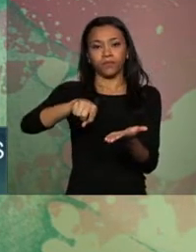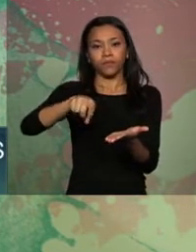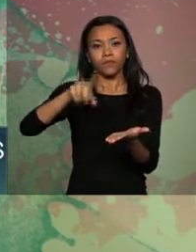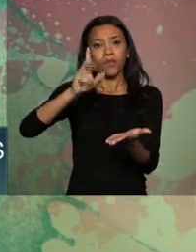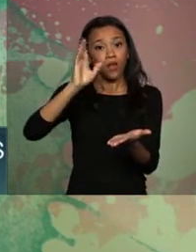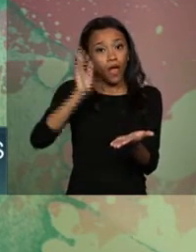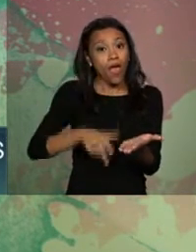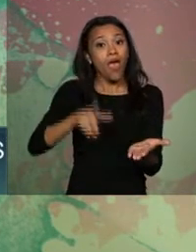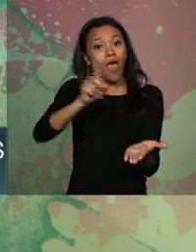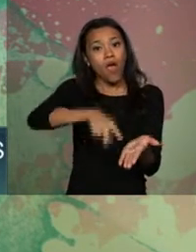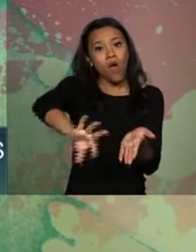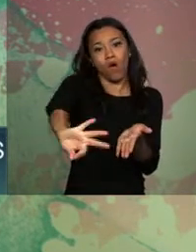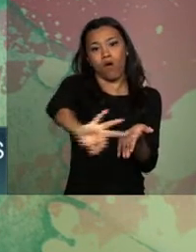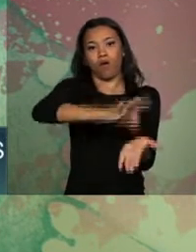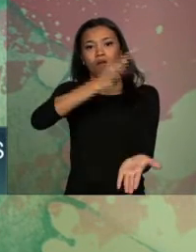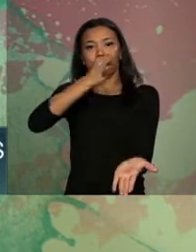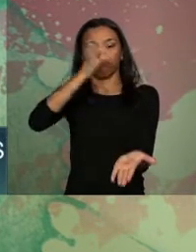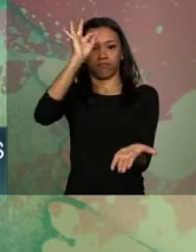legalizar.